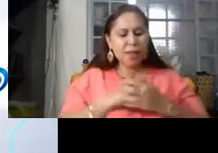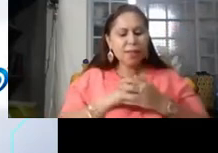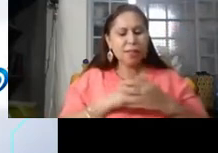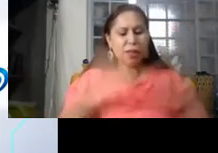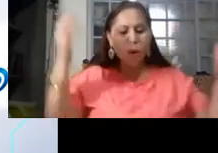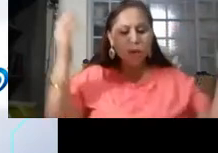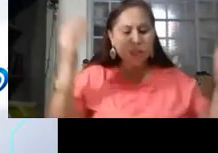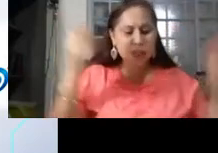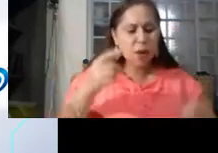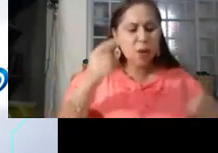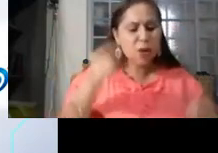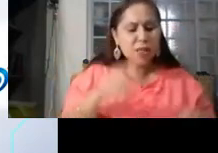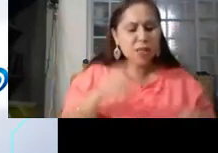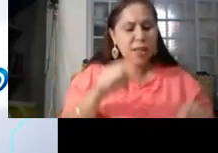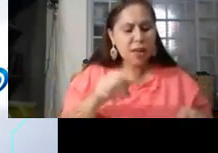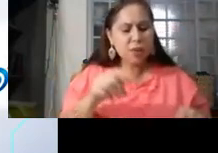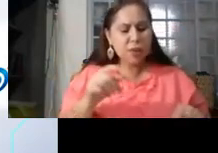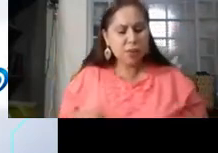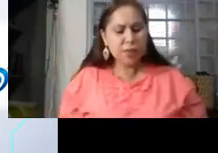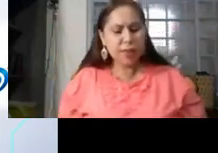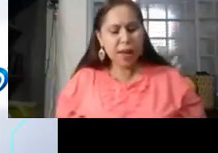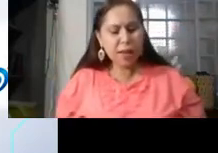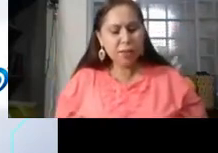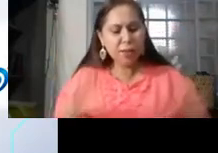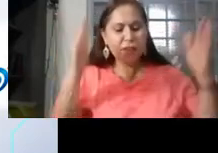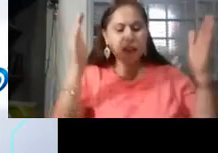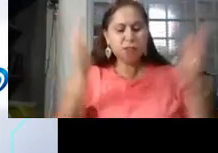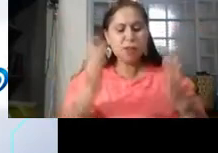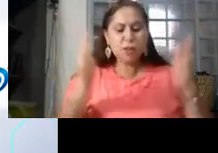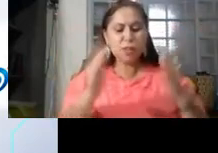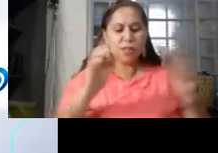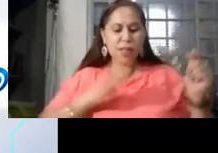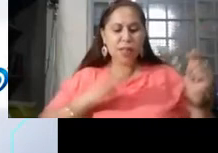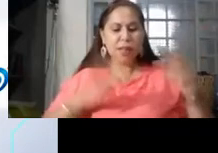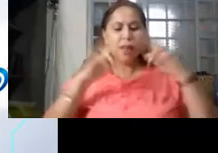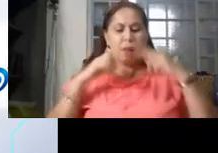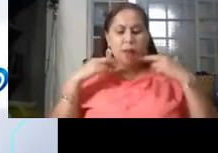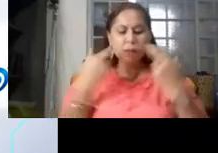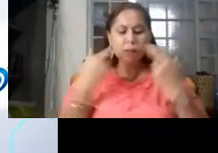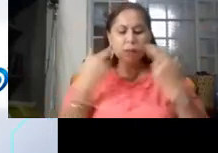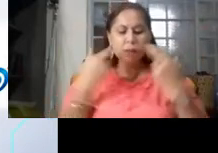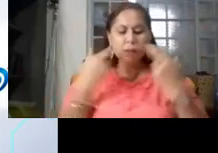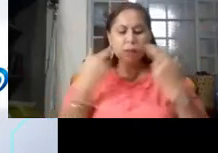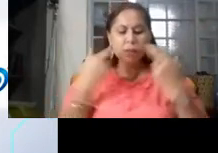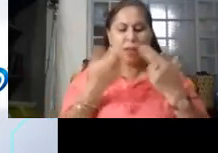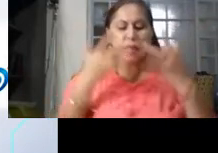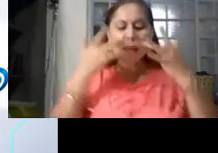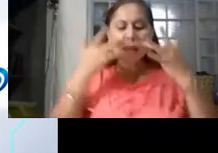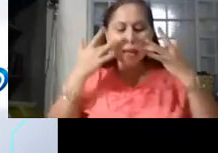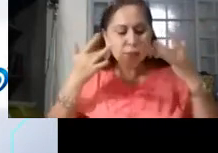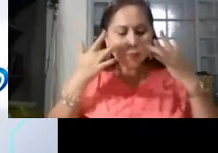diz assim: hoje tem reunião de teatro, que fica assim, hoje ter reunião